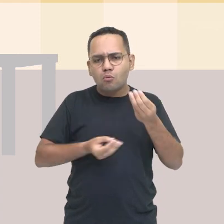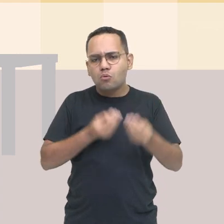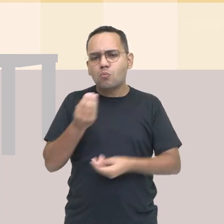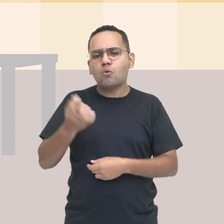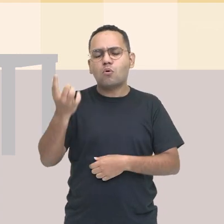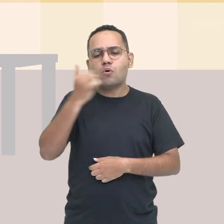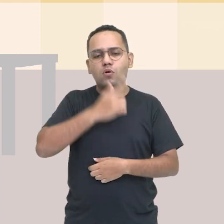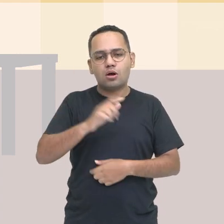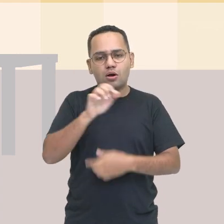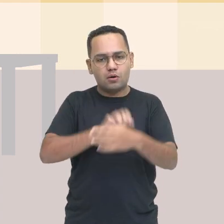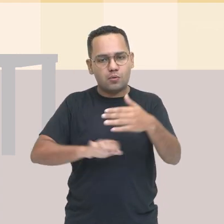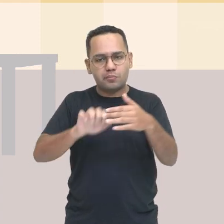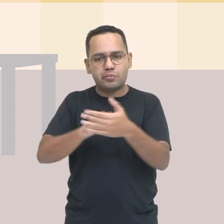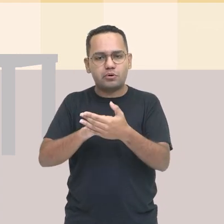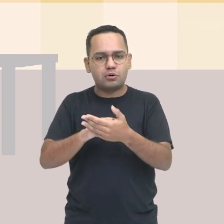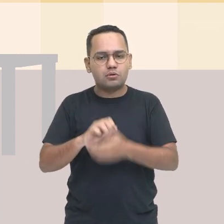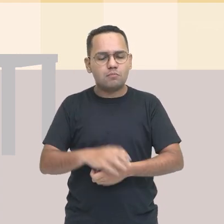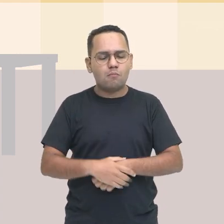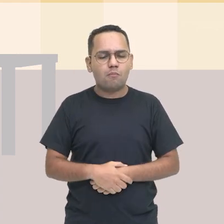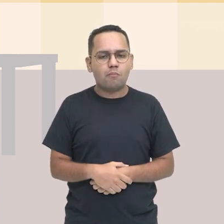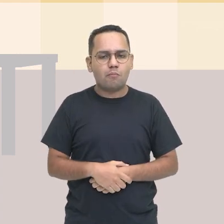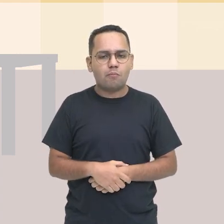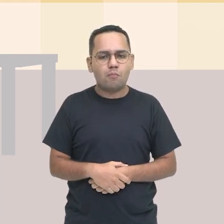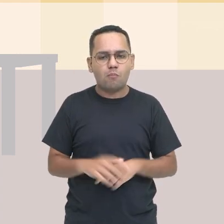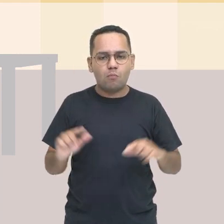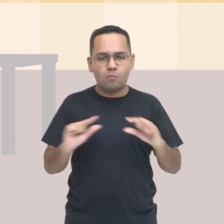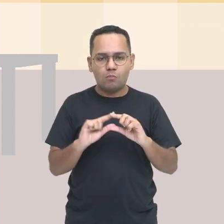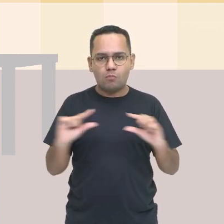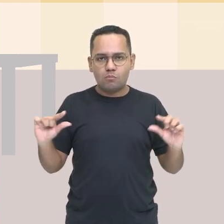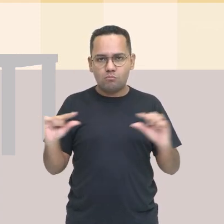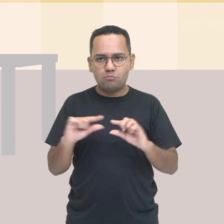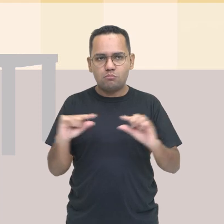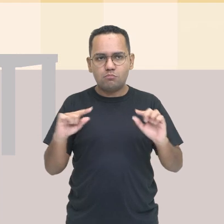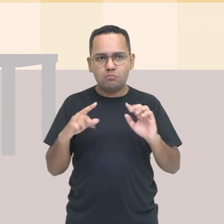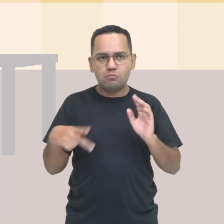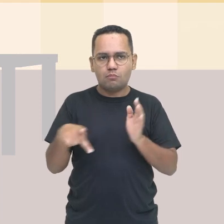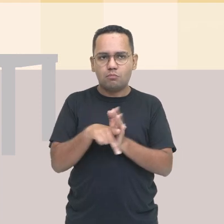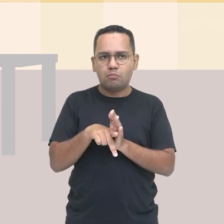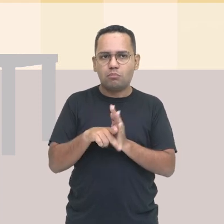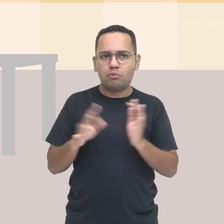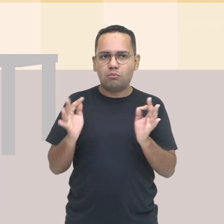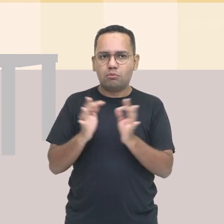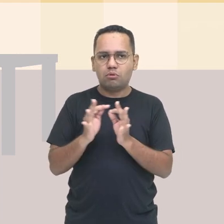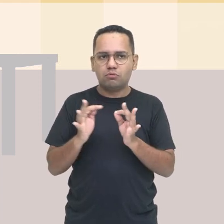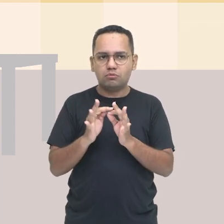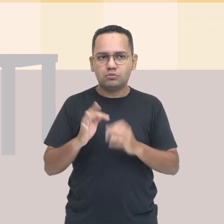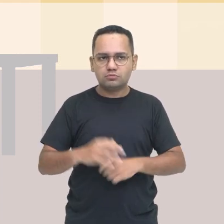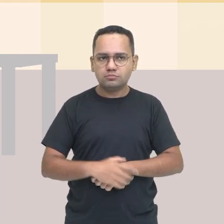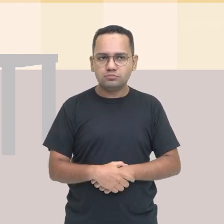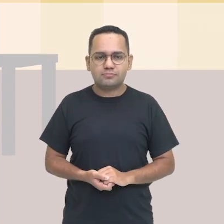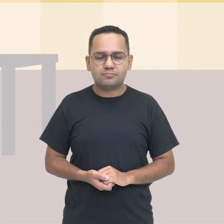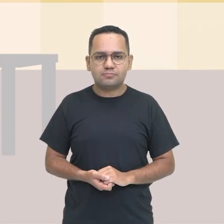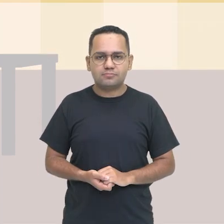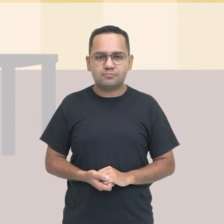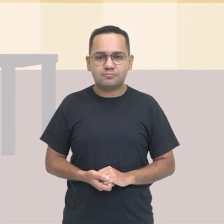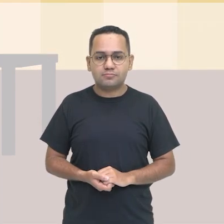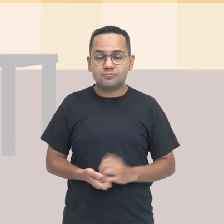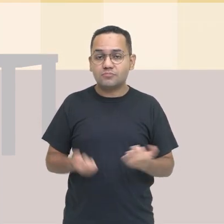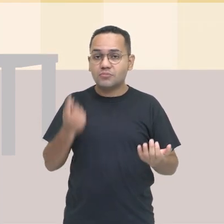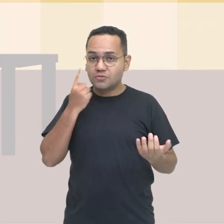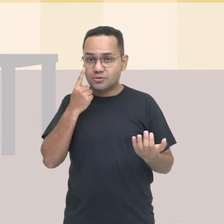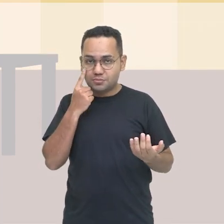o lucro máximo ele está falando aí do valor da função, certo? Observe